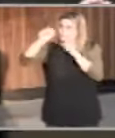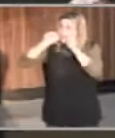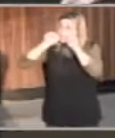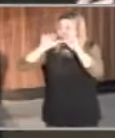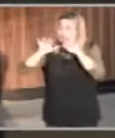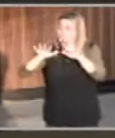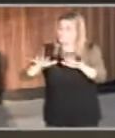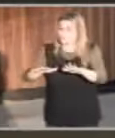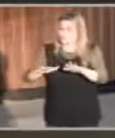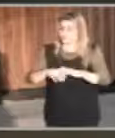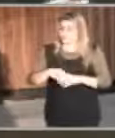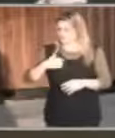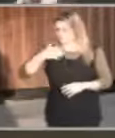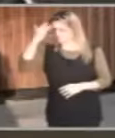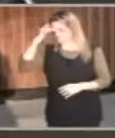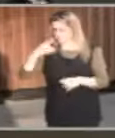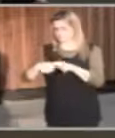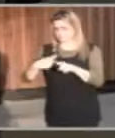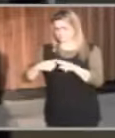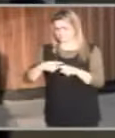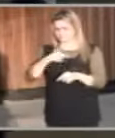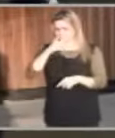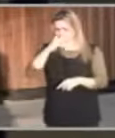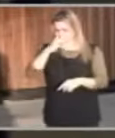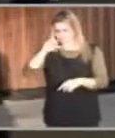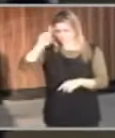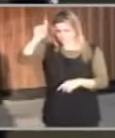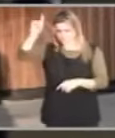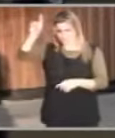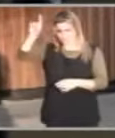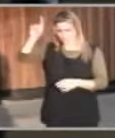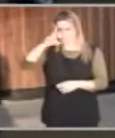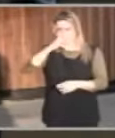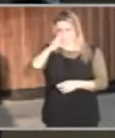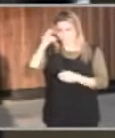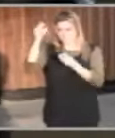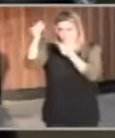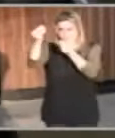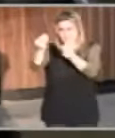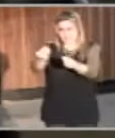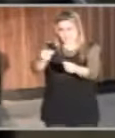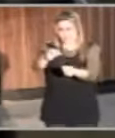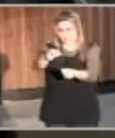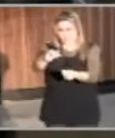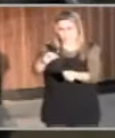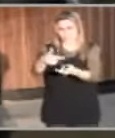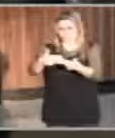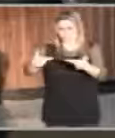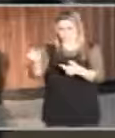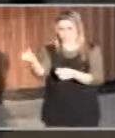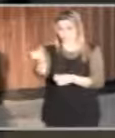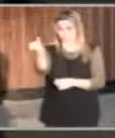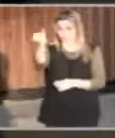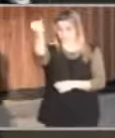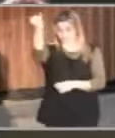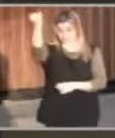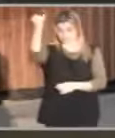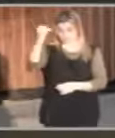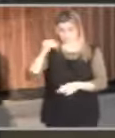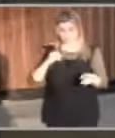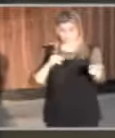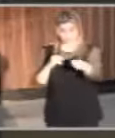eu não sei porquê mas Deus colocou sobre você uma autoridade espiritual sobre eles então você pode